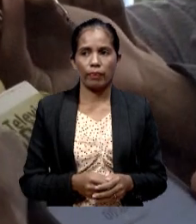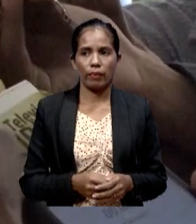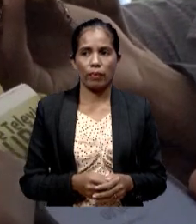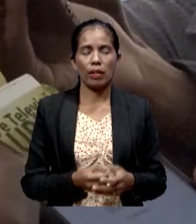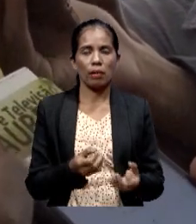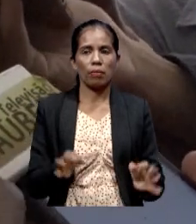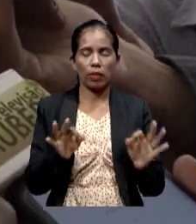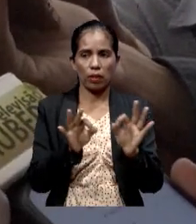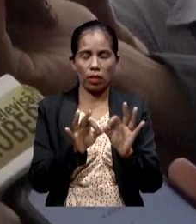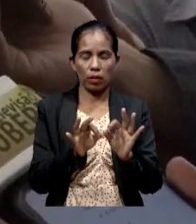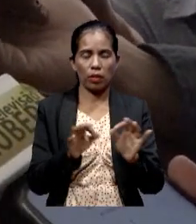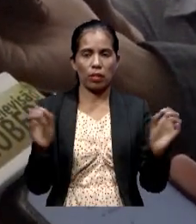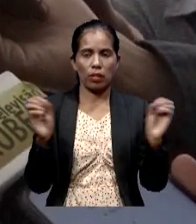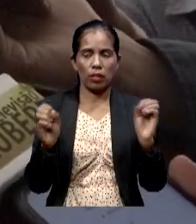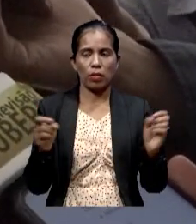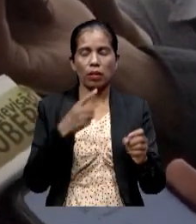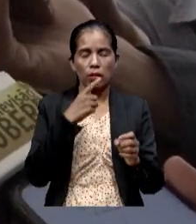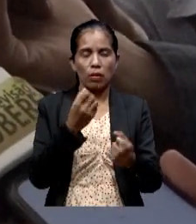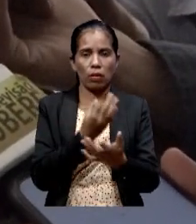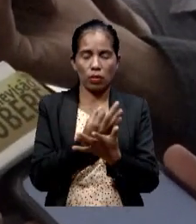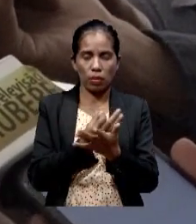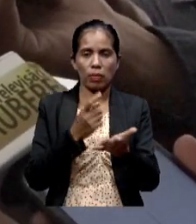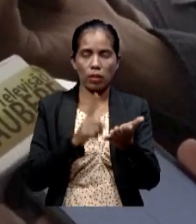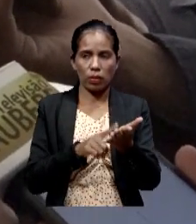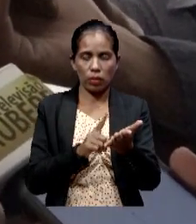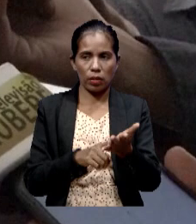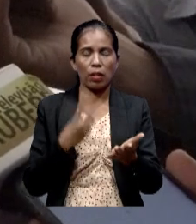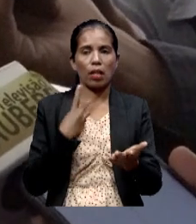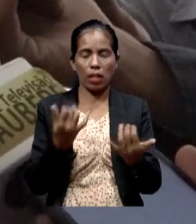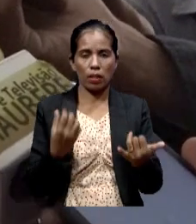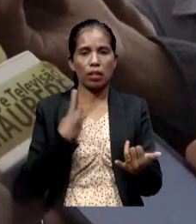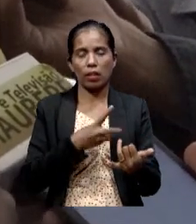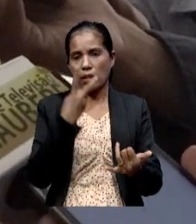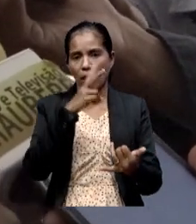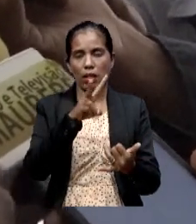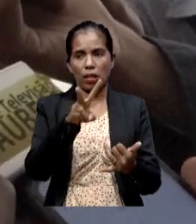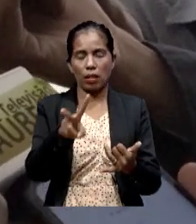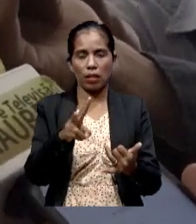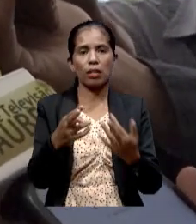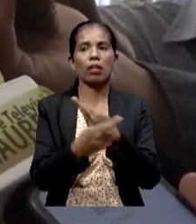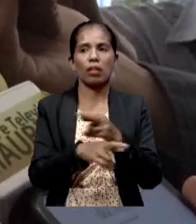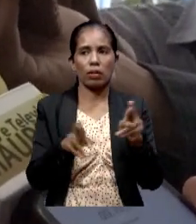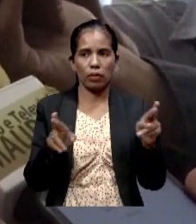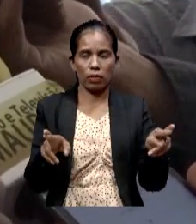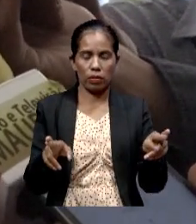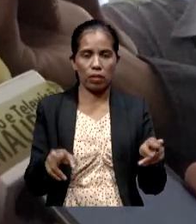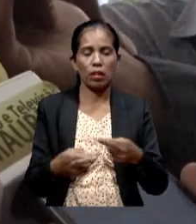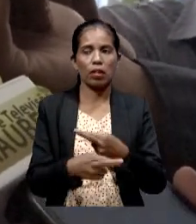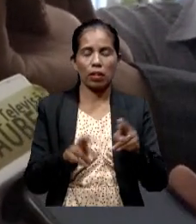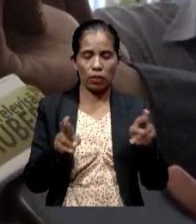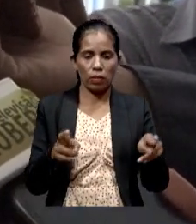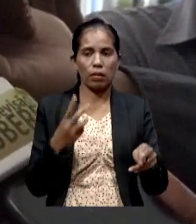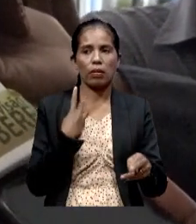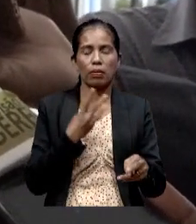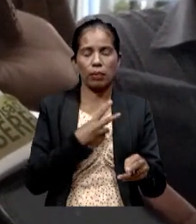a questão taxa de execução, né? Agora está a cara a rema, resultado. Resultado de rema que está